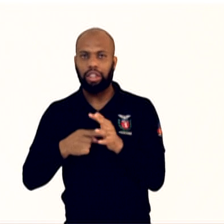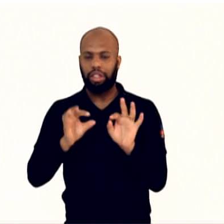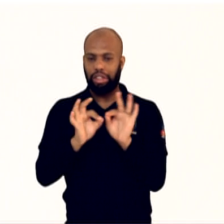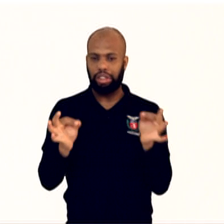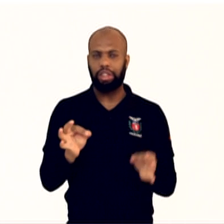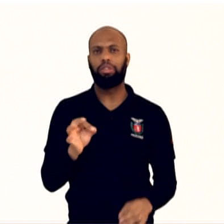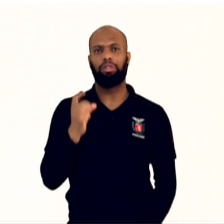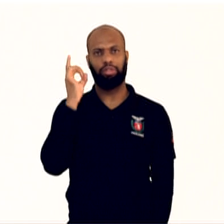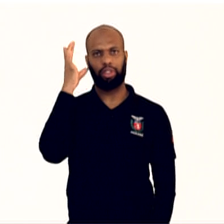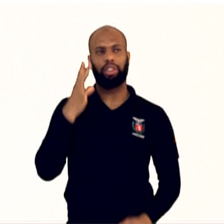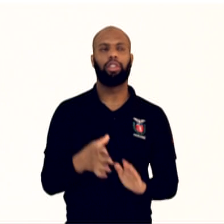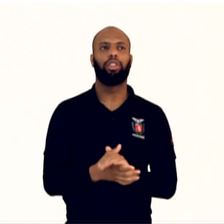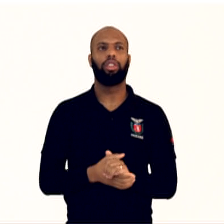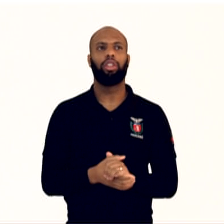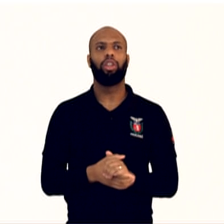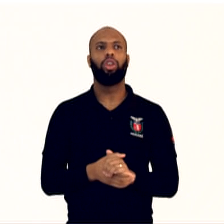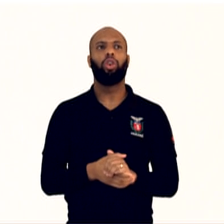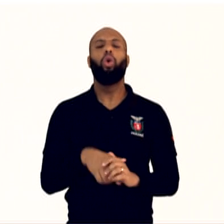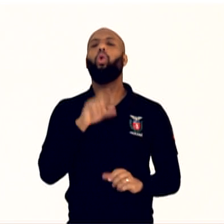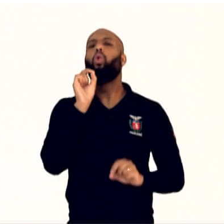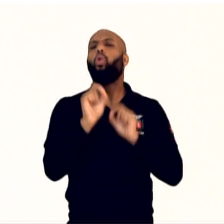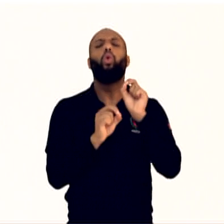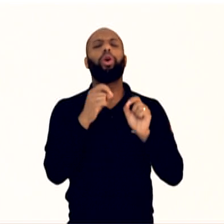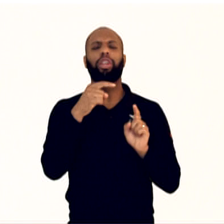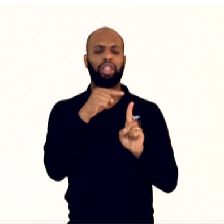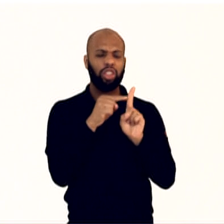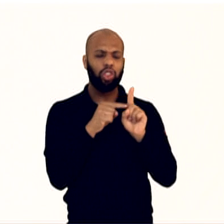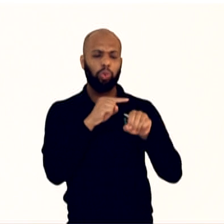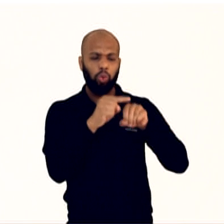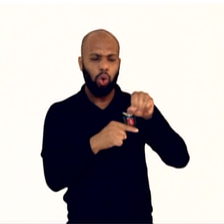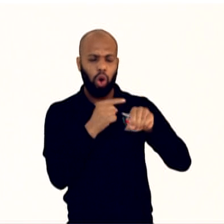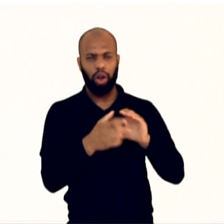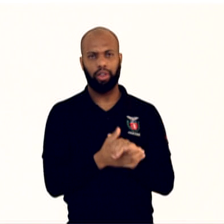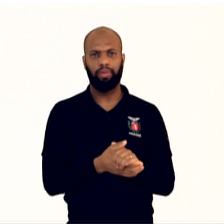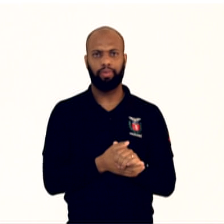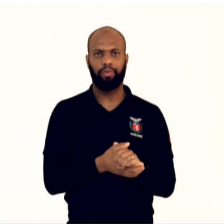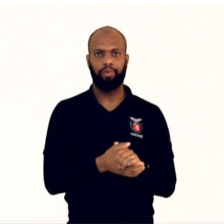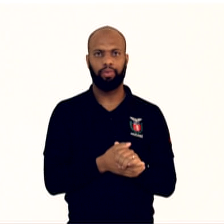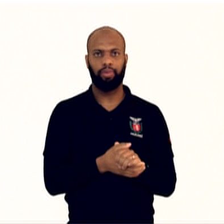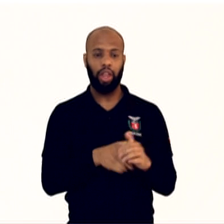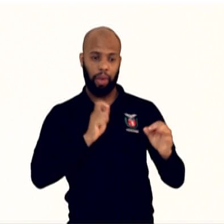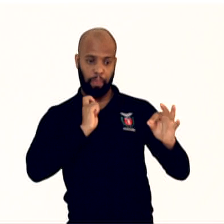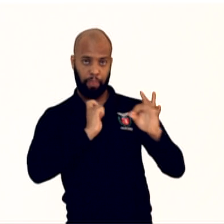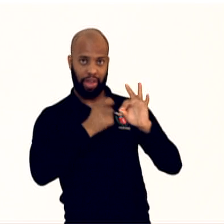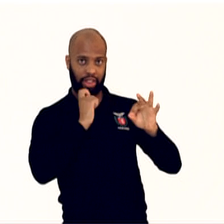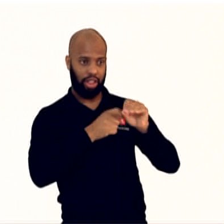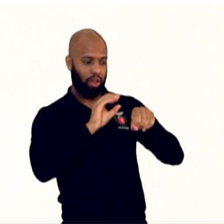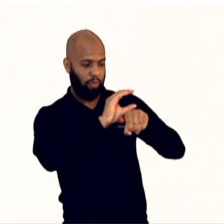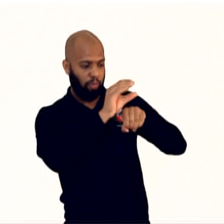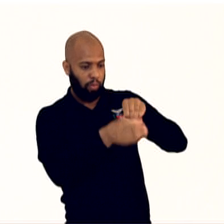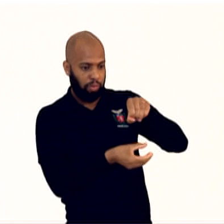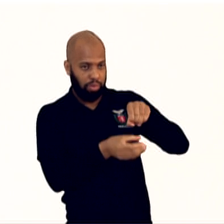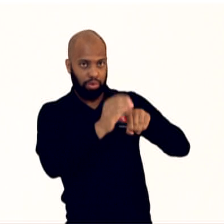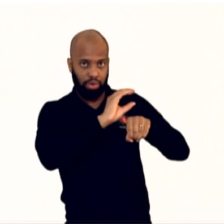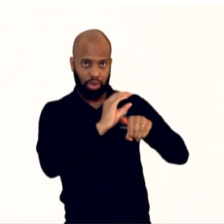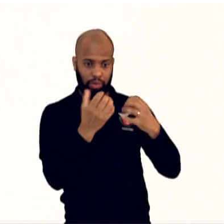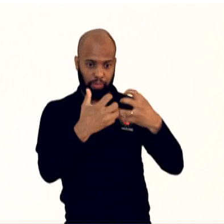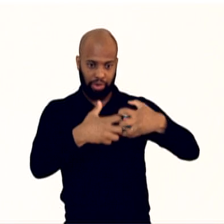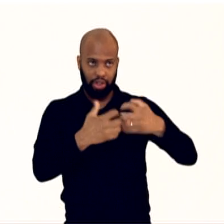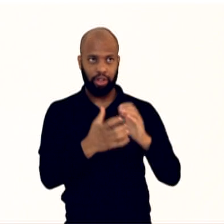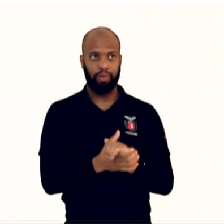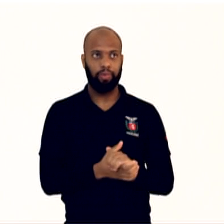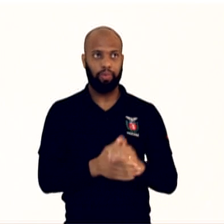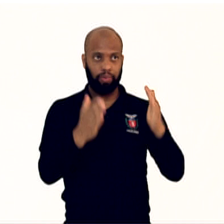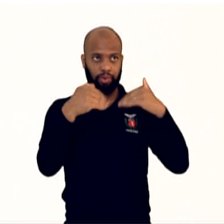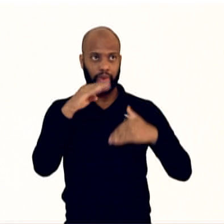tranquilo. Podem ser considerados como roda. Letra A, martelo, pneu e engrenagem. Letra B, engrenagem, roldana